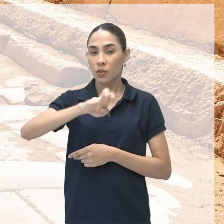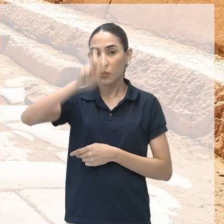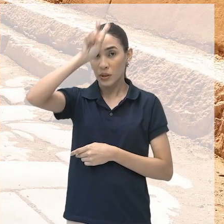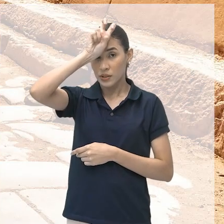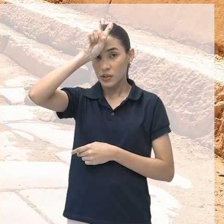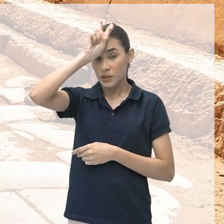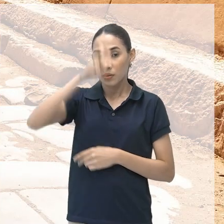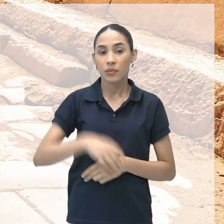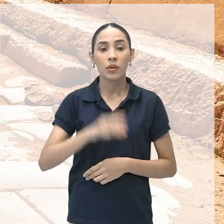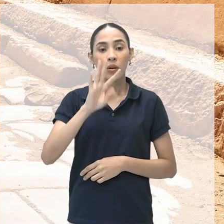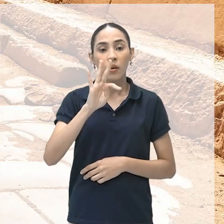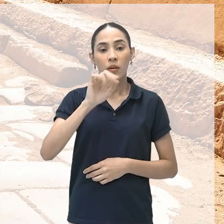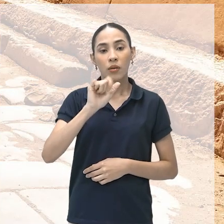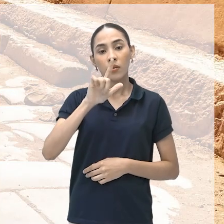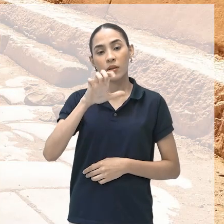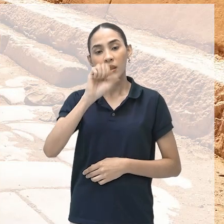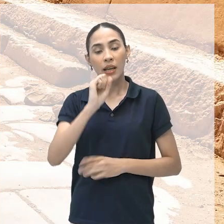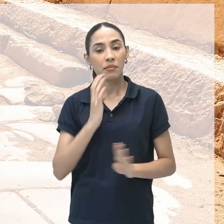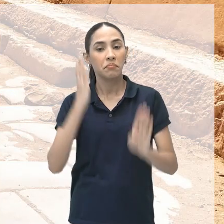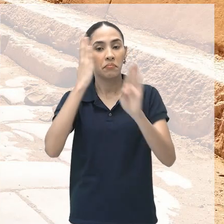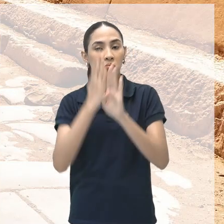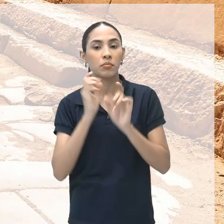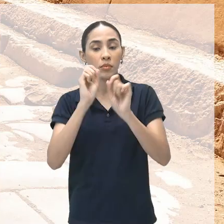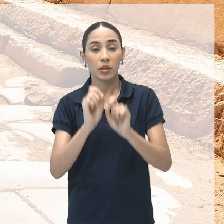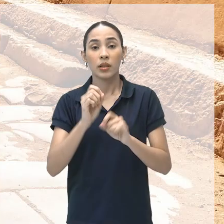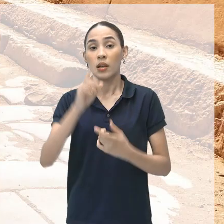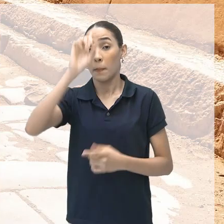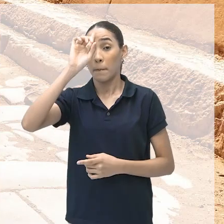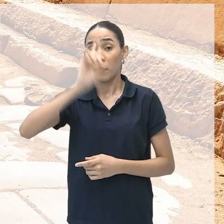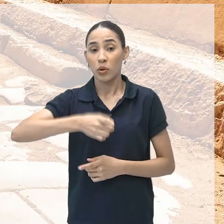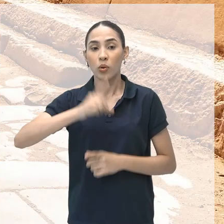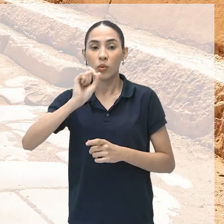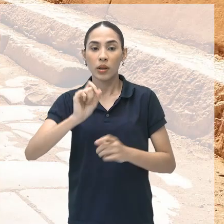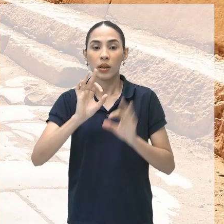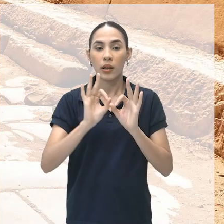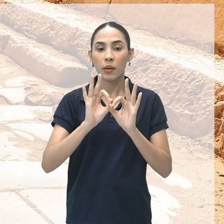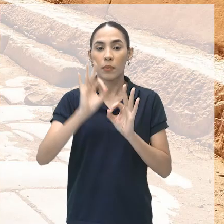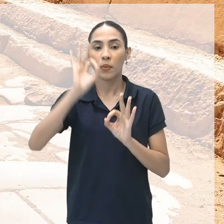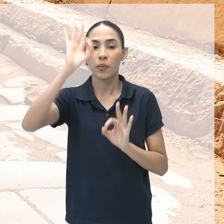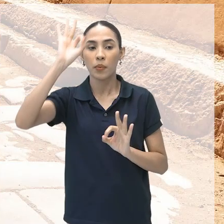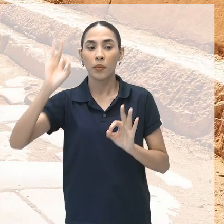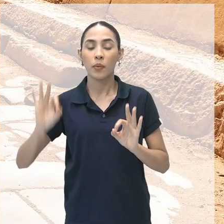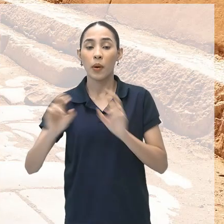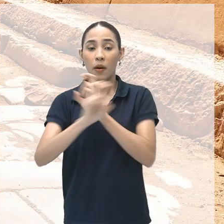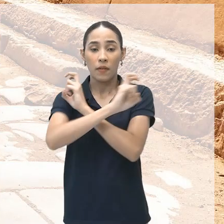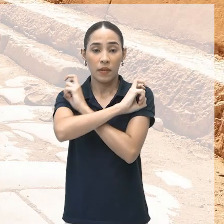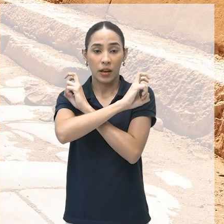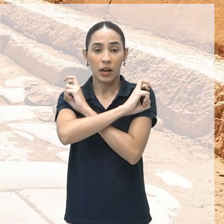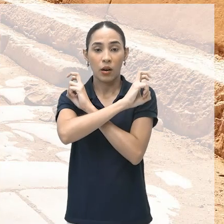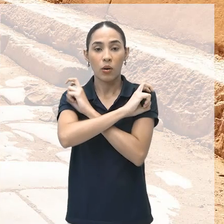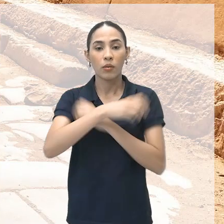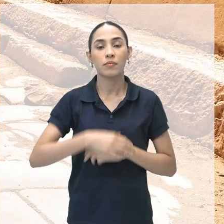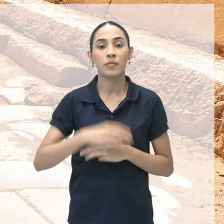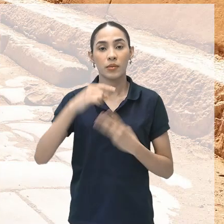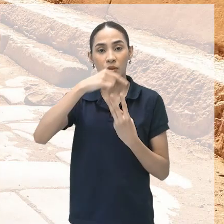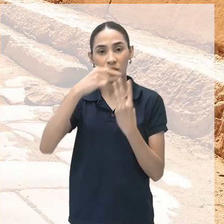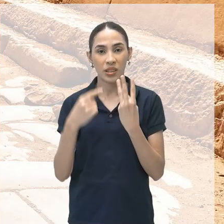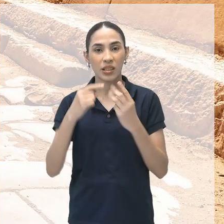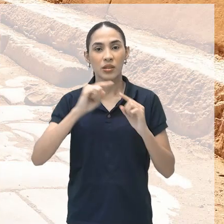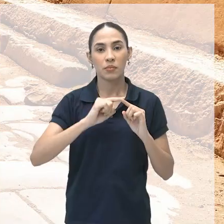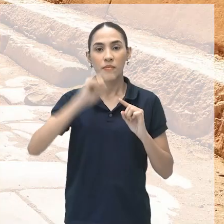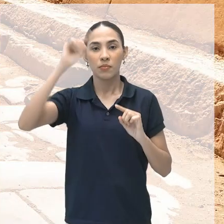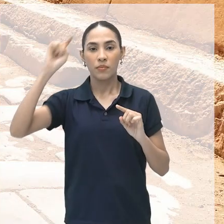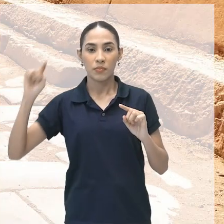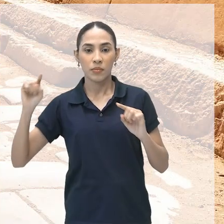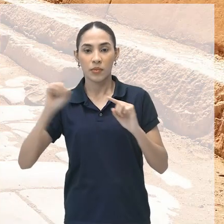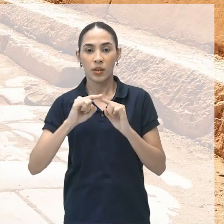Egito, o Tales ele foi incumbido pelo faraó para fazer a medição de uma dessas 3 pirâmides ali atrás, que